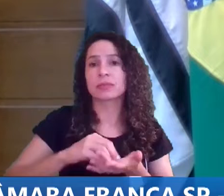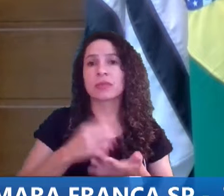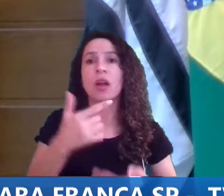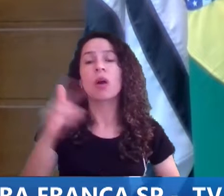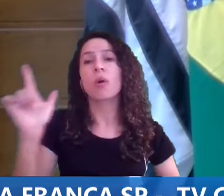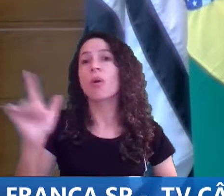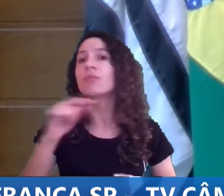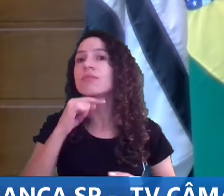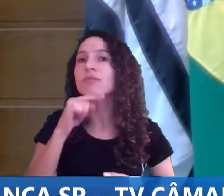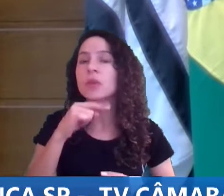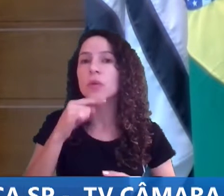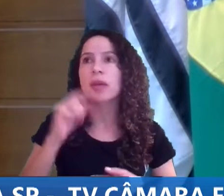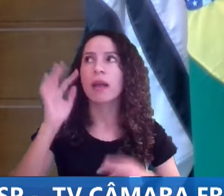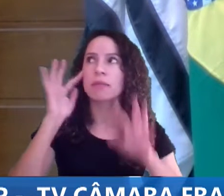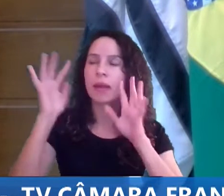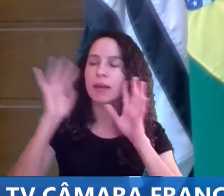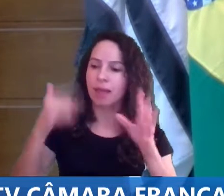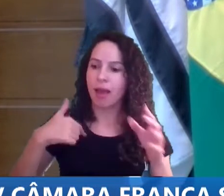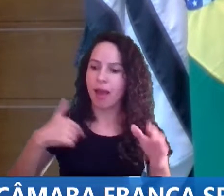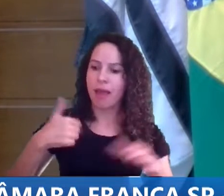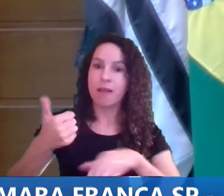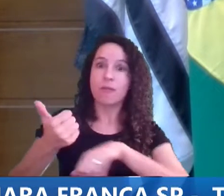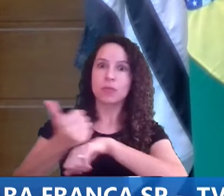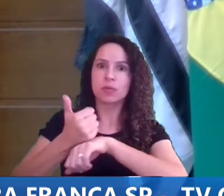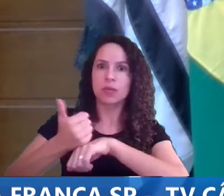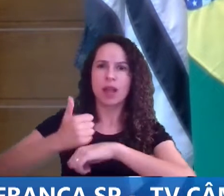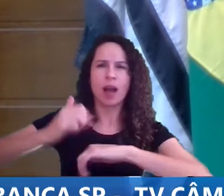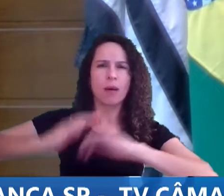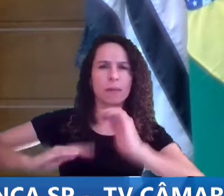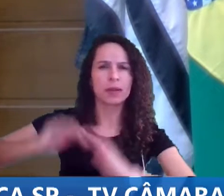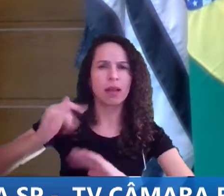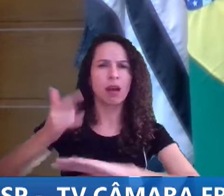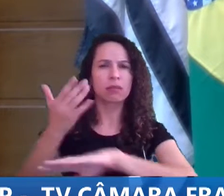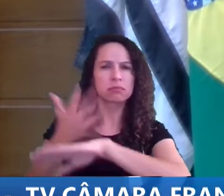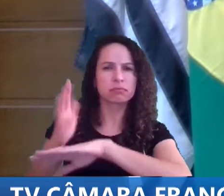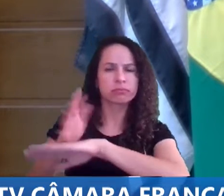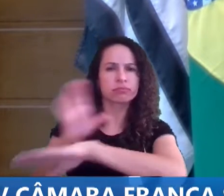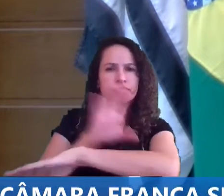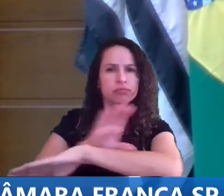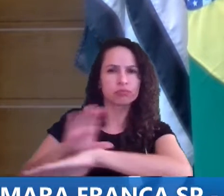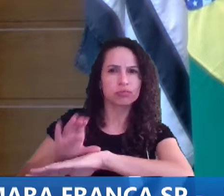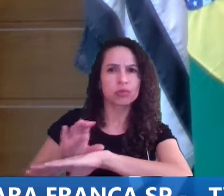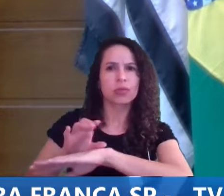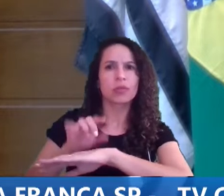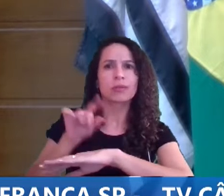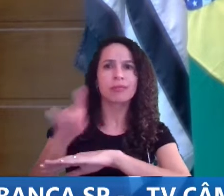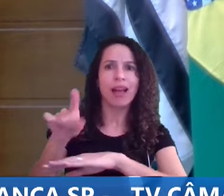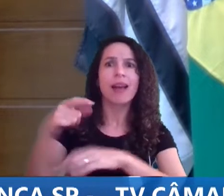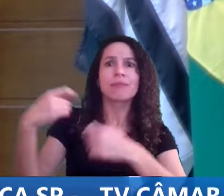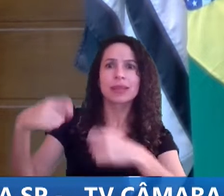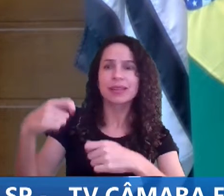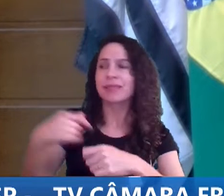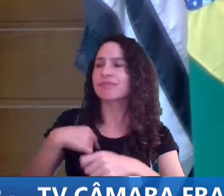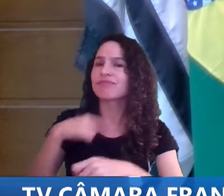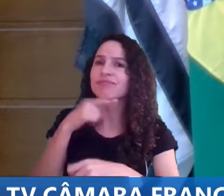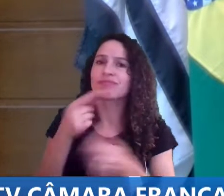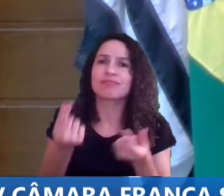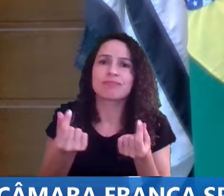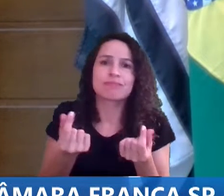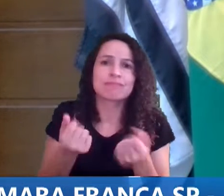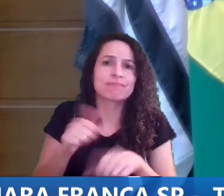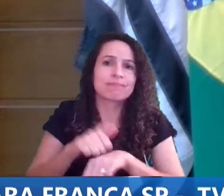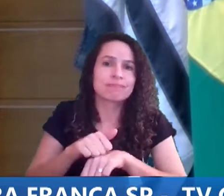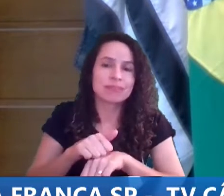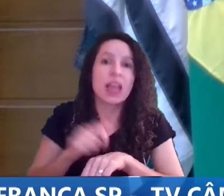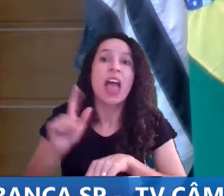pensar numa qualificação para o mercado de trabalho da maneira com que o mercado de trabalho exige. Então, esse é o desafio